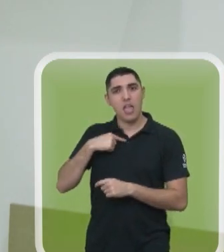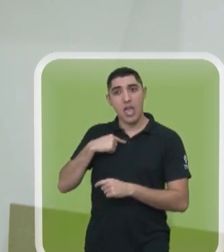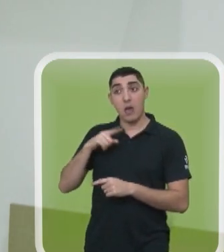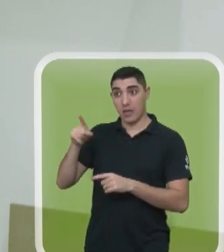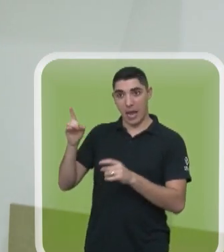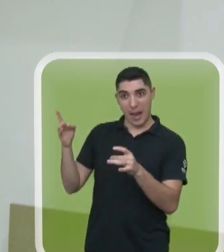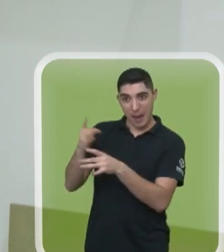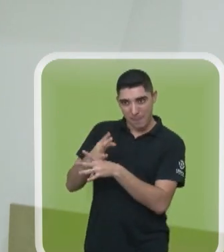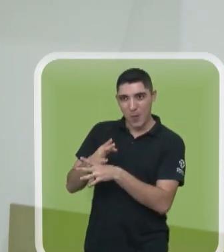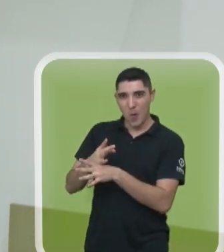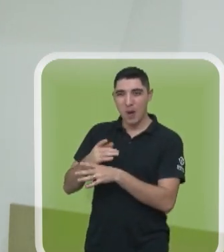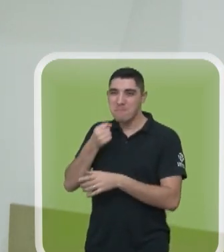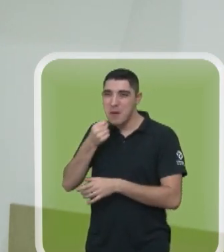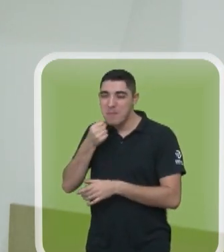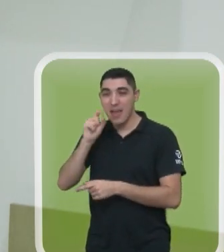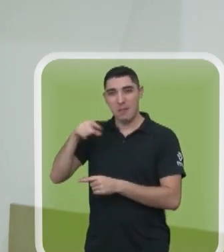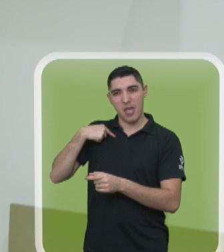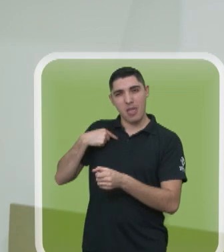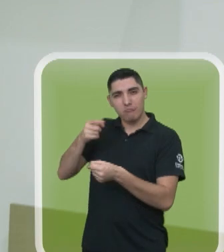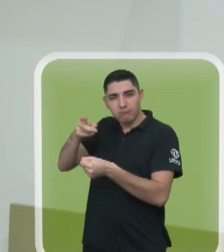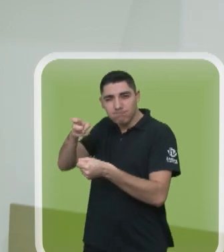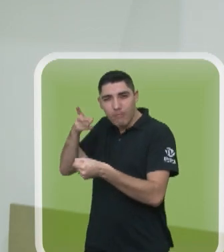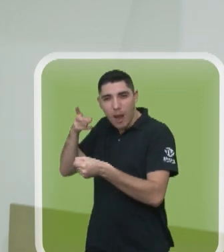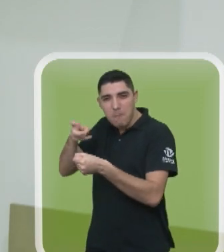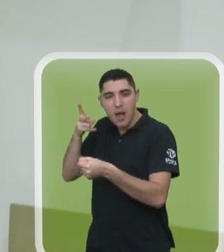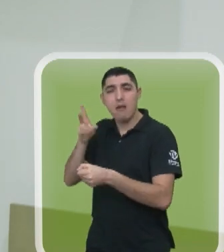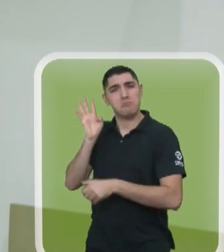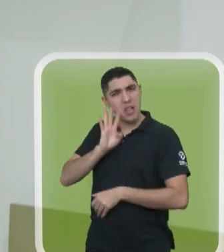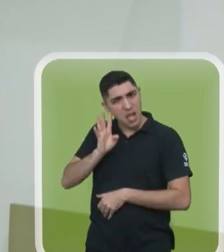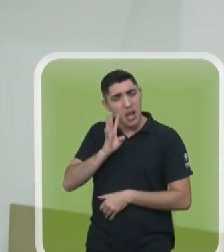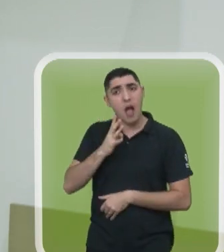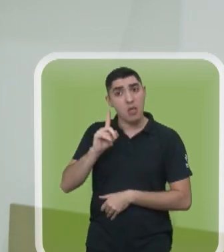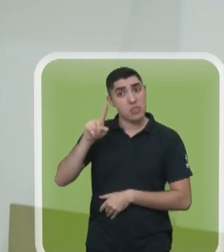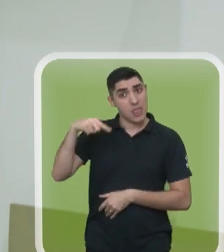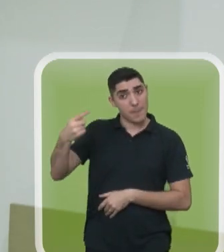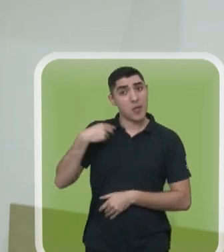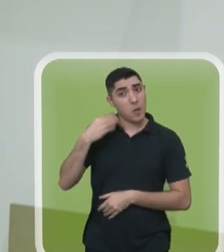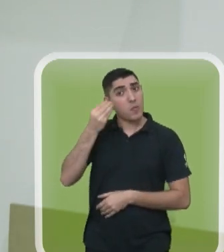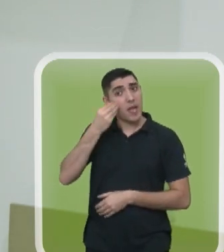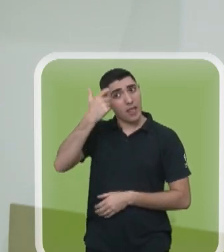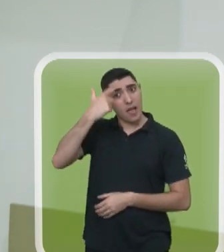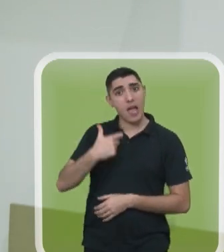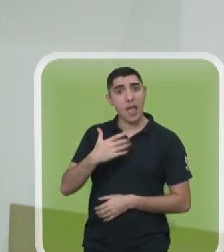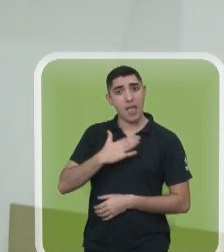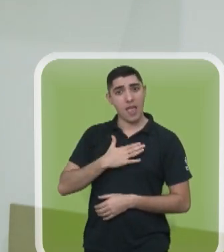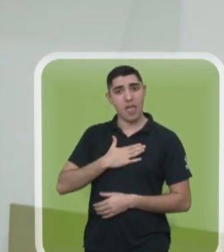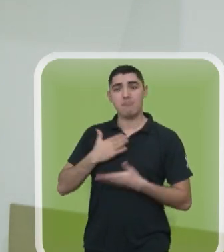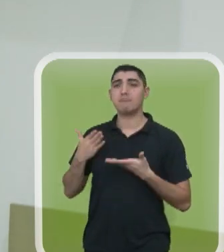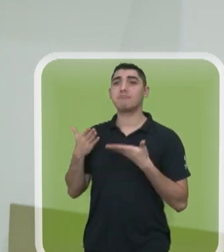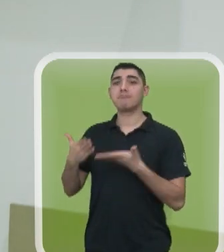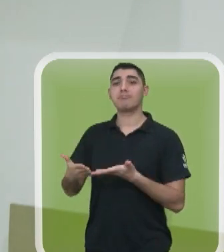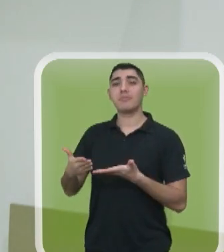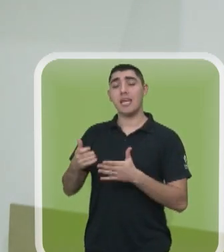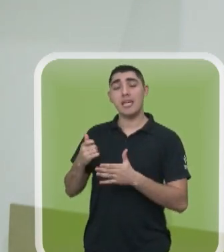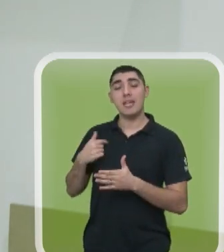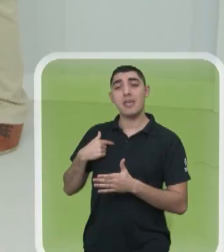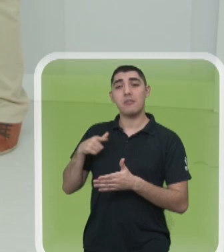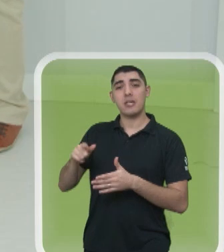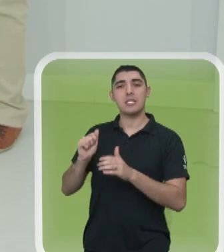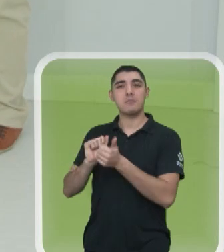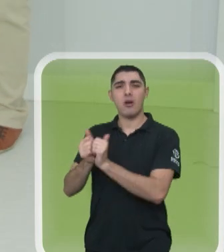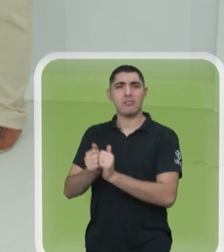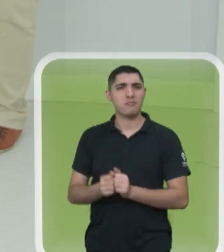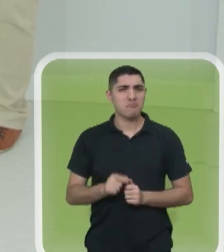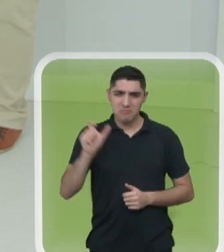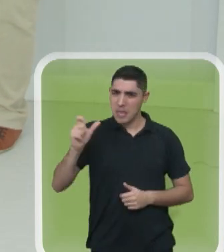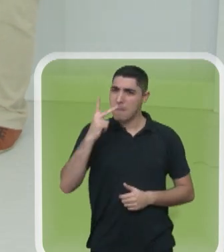tirinhos, muito legal. Até depois eu vou tentar ser um arqueiro, investir no esporte um pouco. Você tem panca de arqueiro,